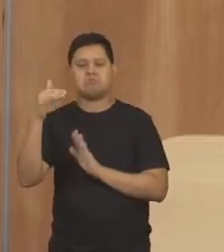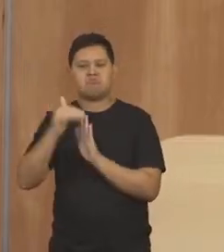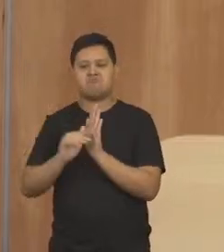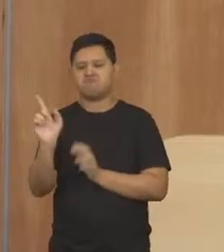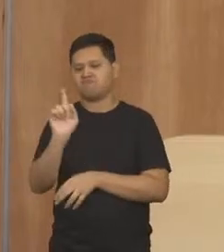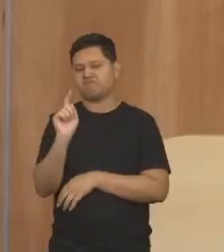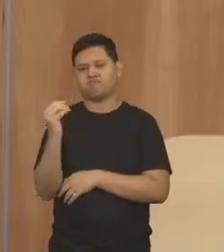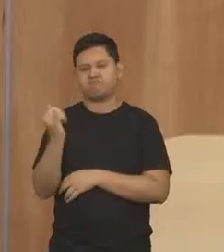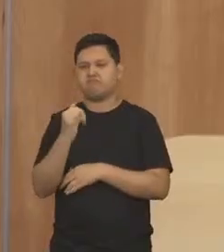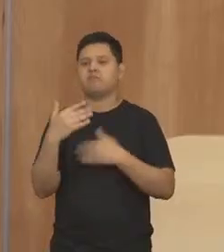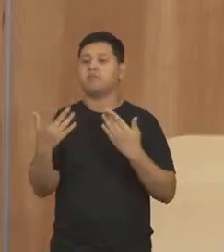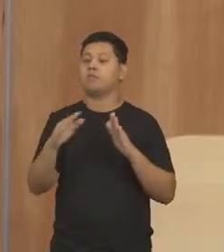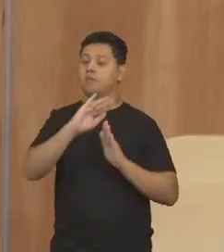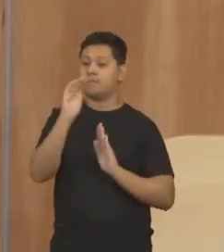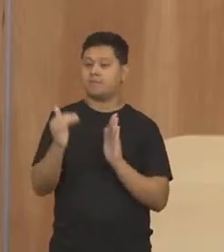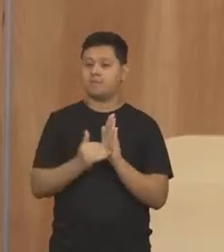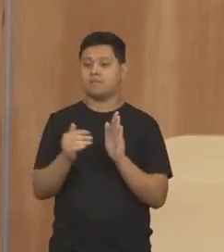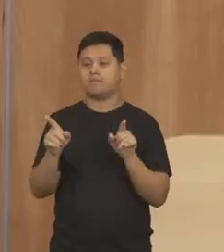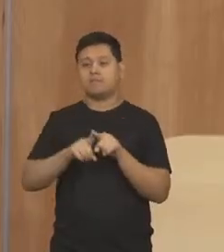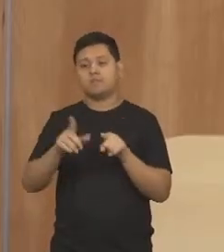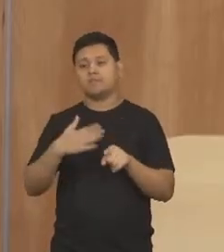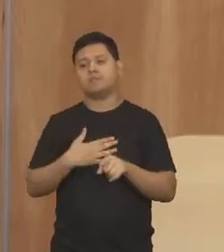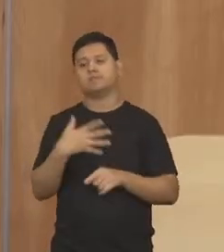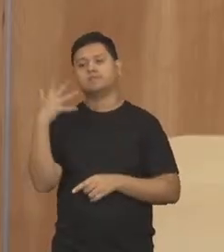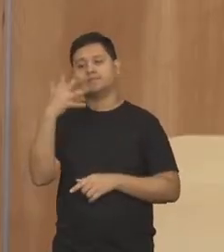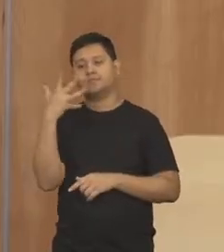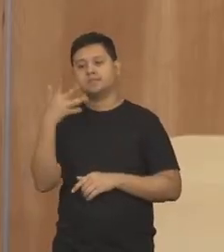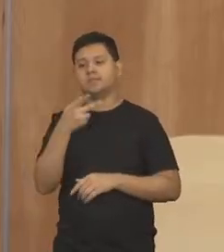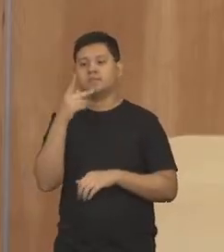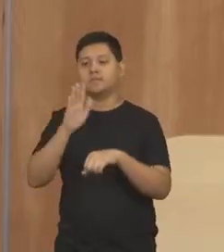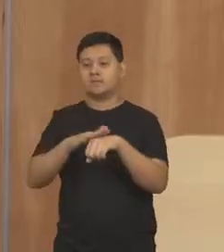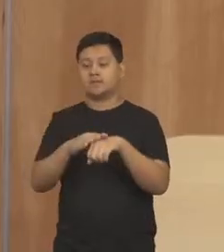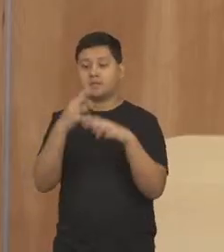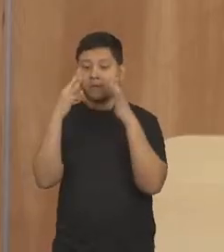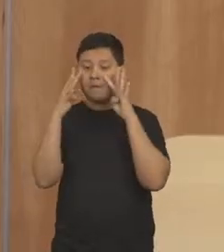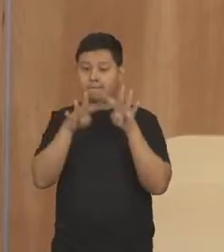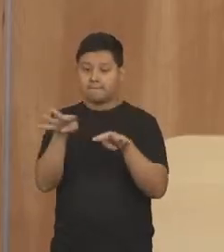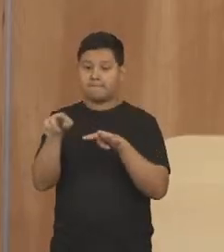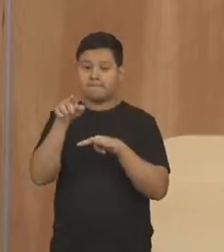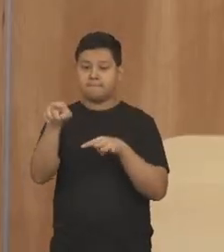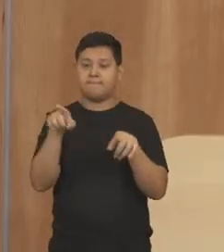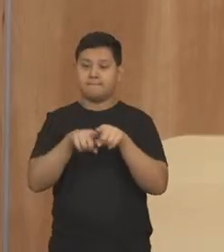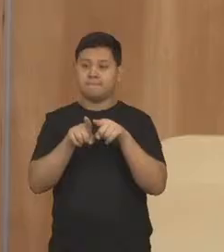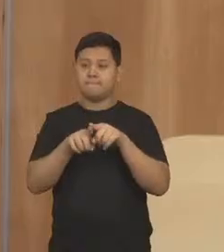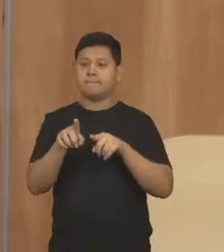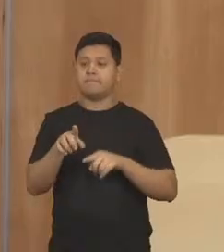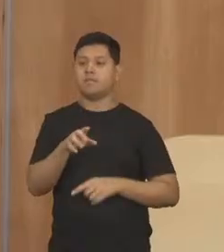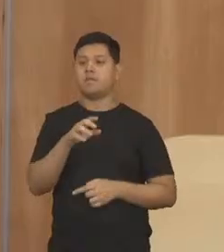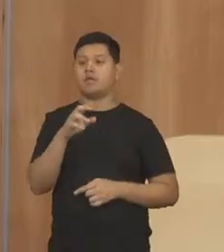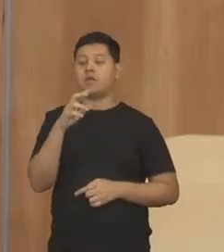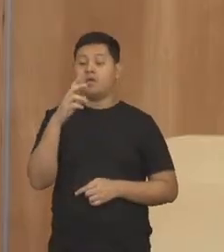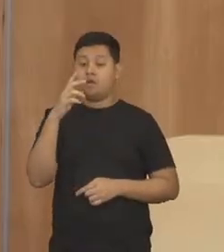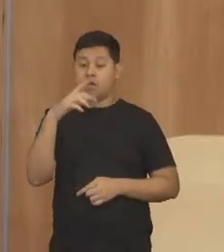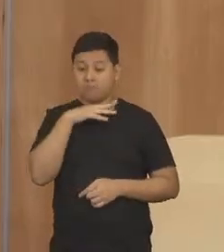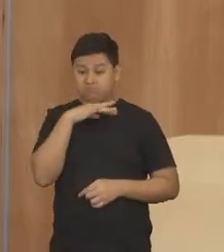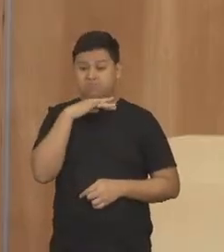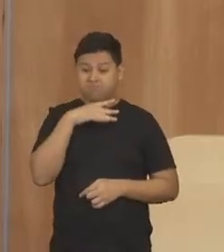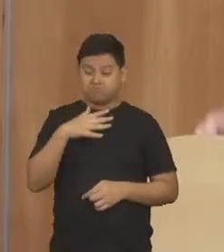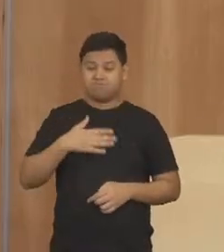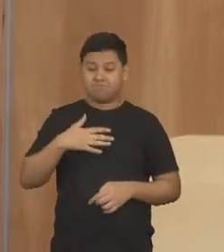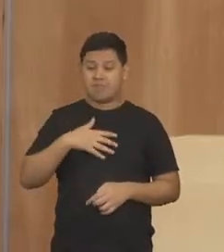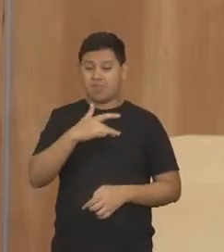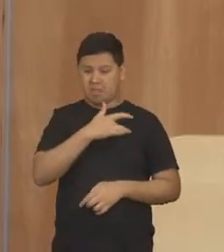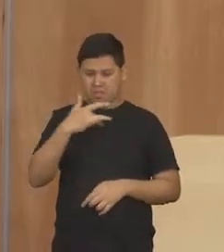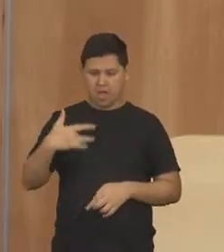pena, né? E para finalizar a minha fala, eu queria chamar a atenção para o caos que vive a saúde de Jacareí.